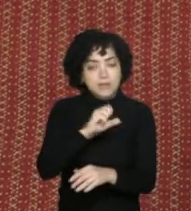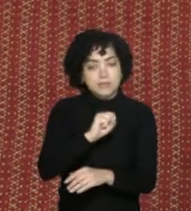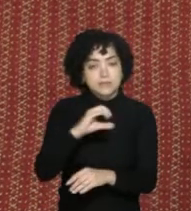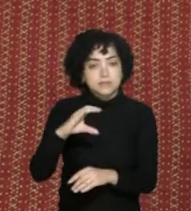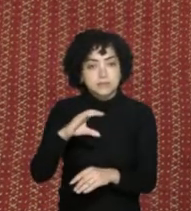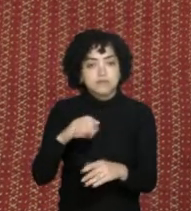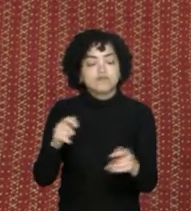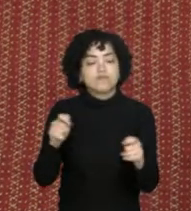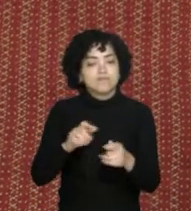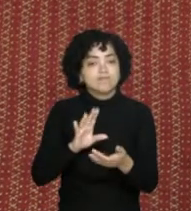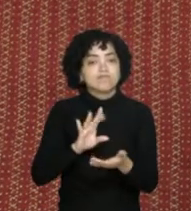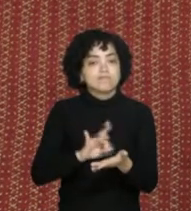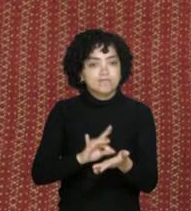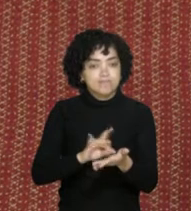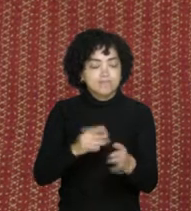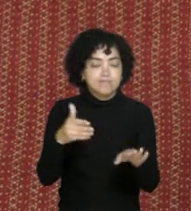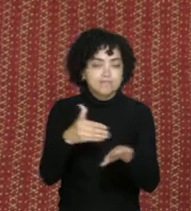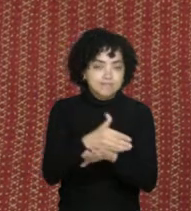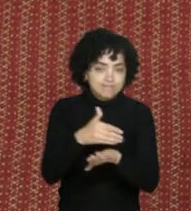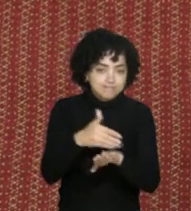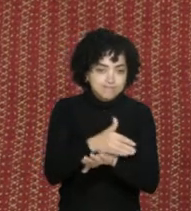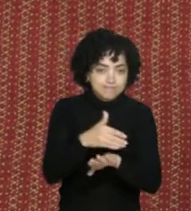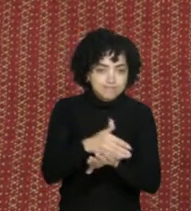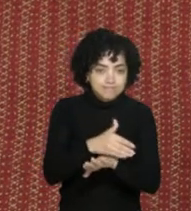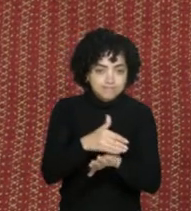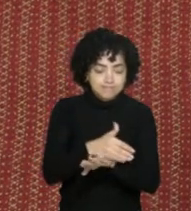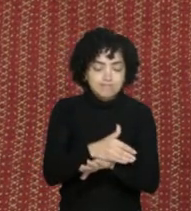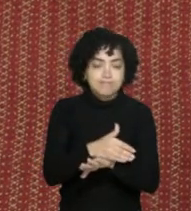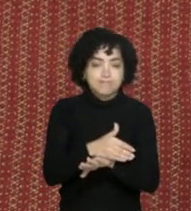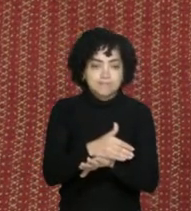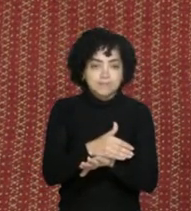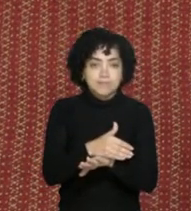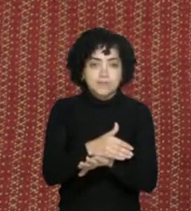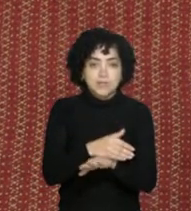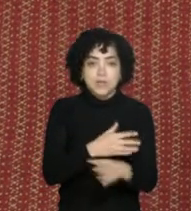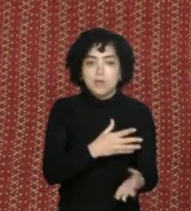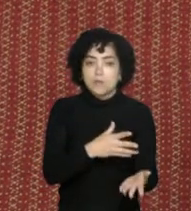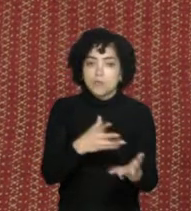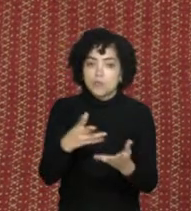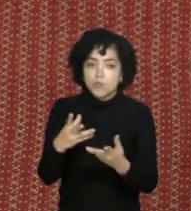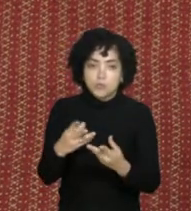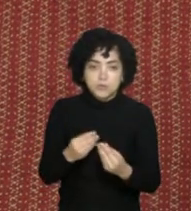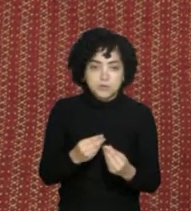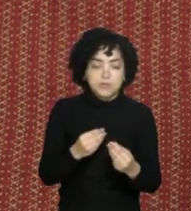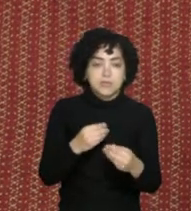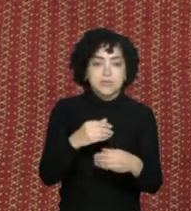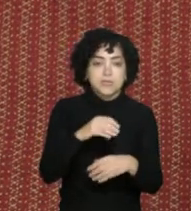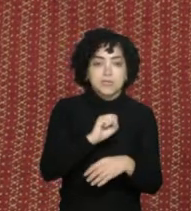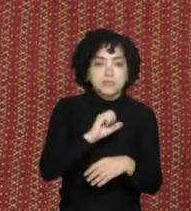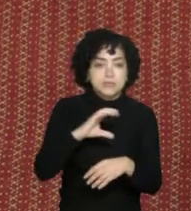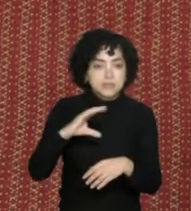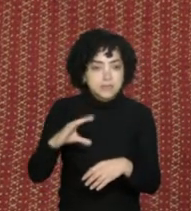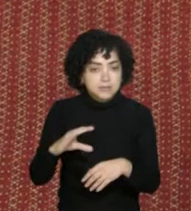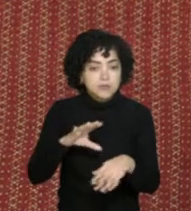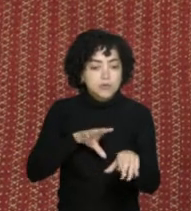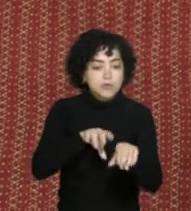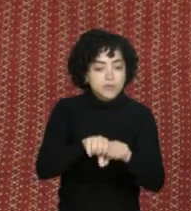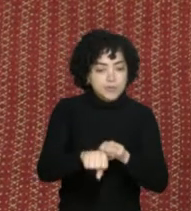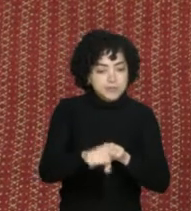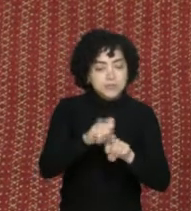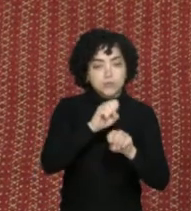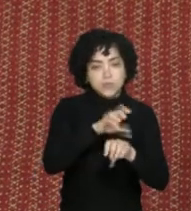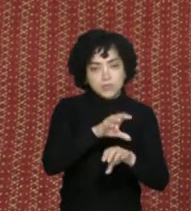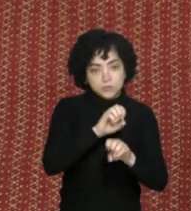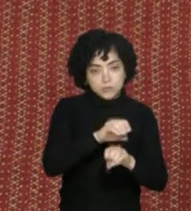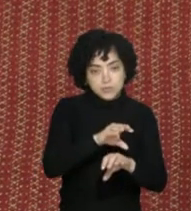realmente tem uma participação muito grande no nosso estado, na formação, na educação